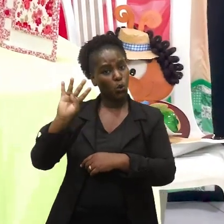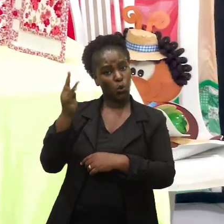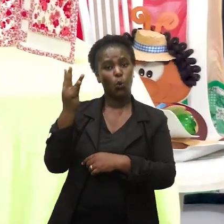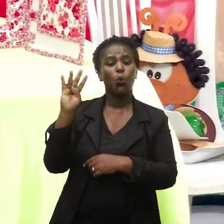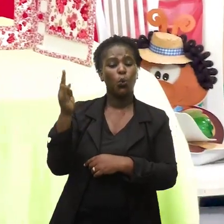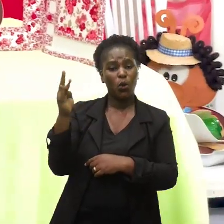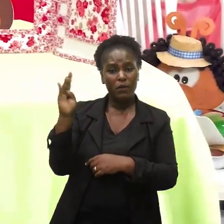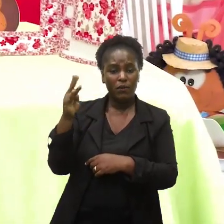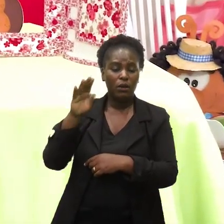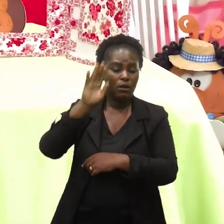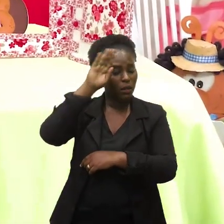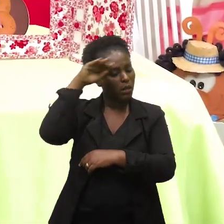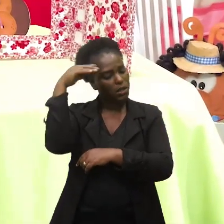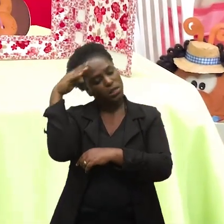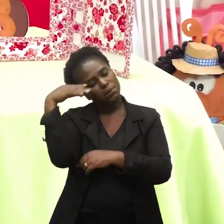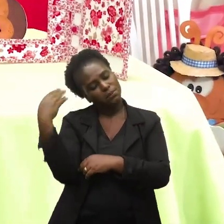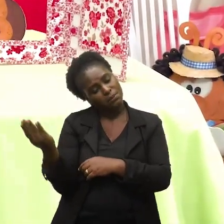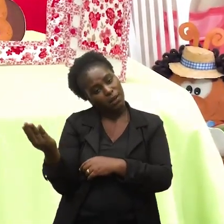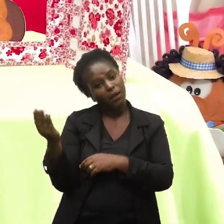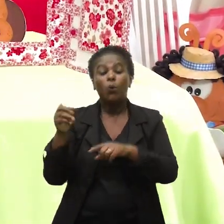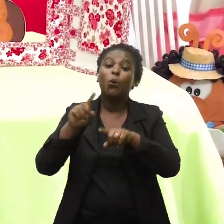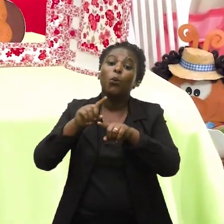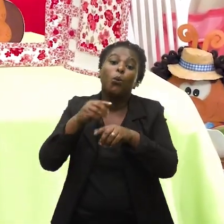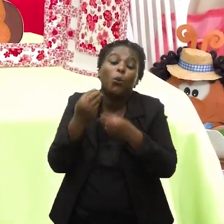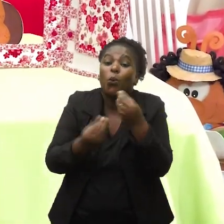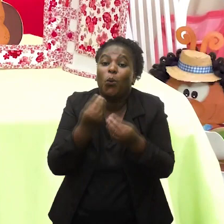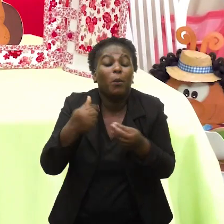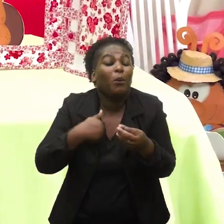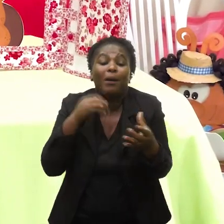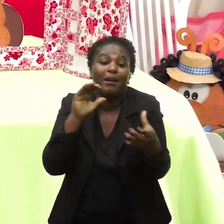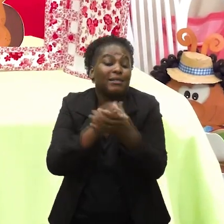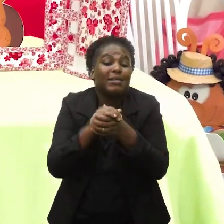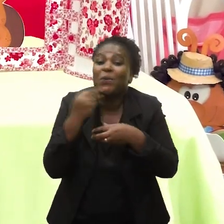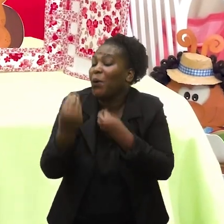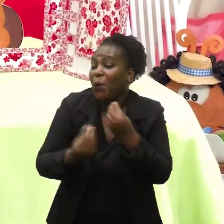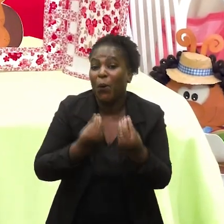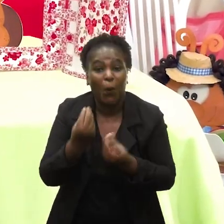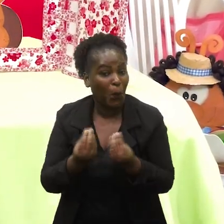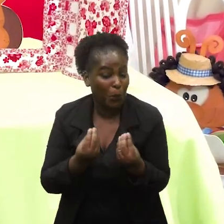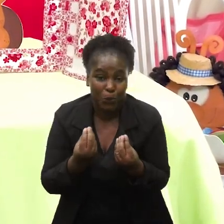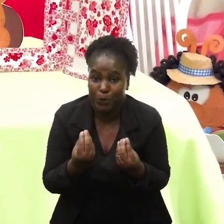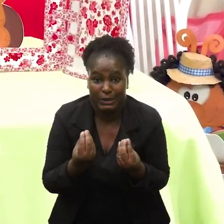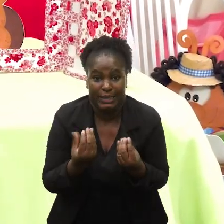agora eu não vou mais casar. Aí